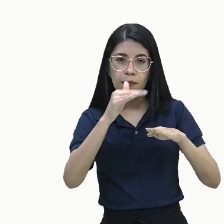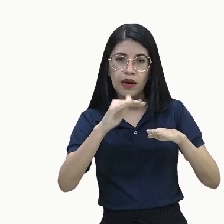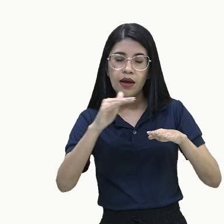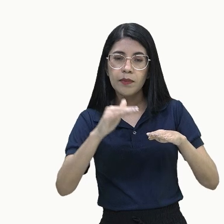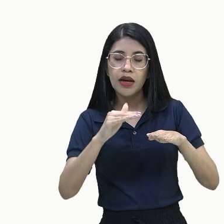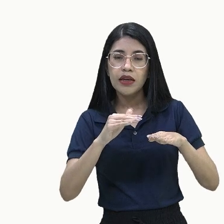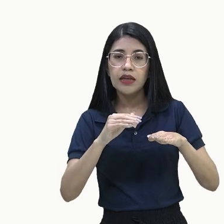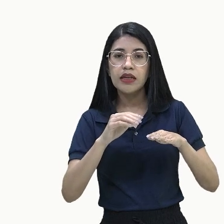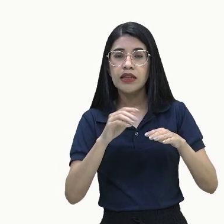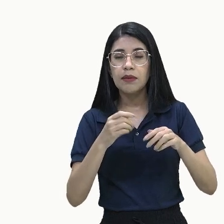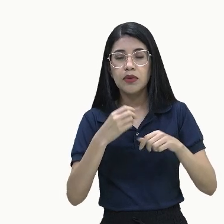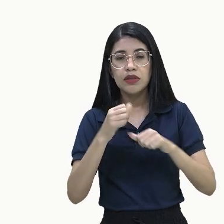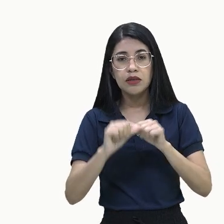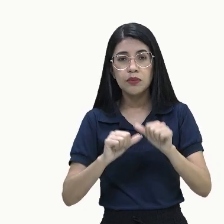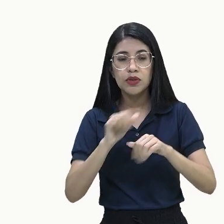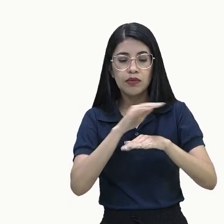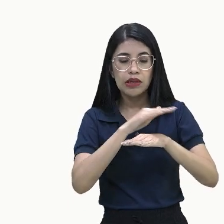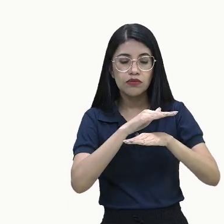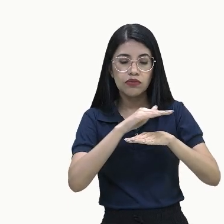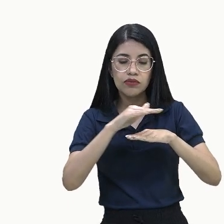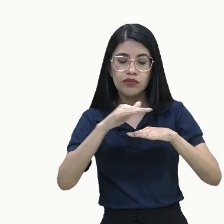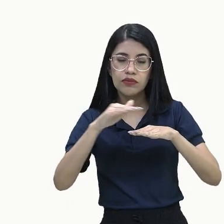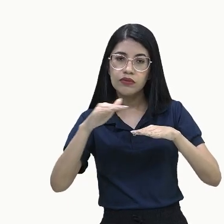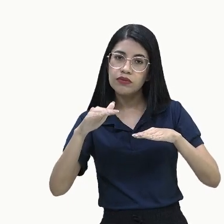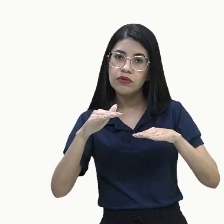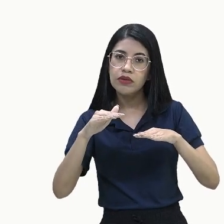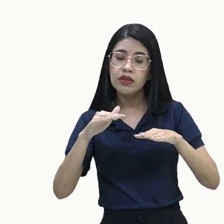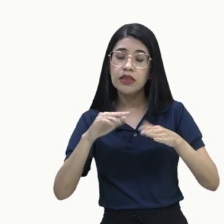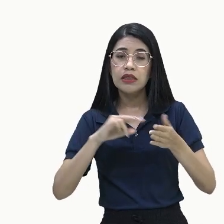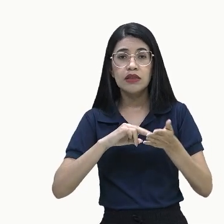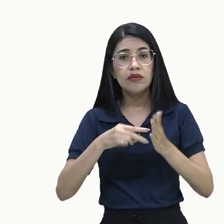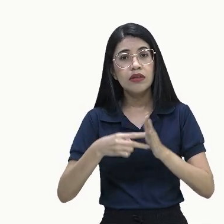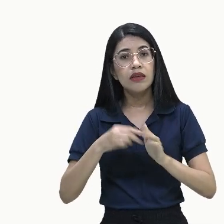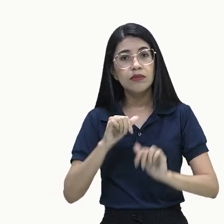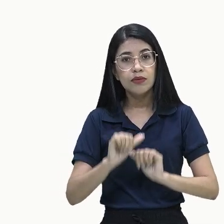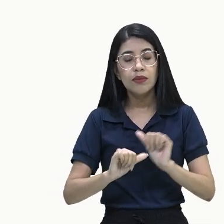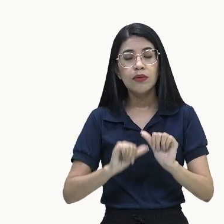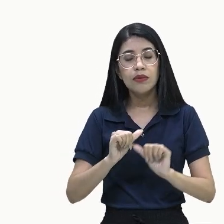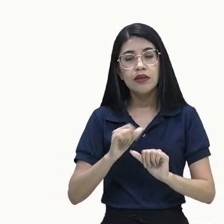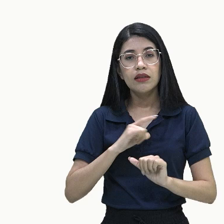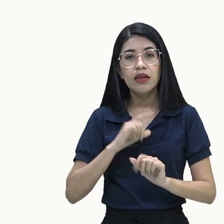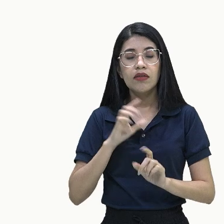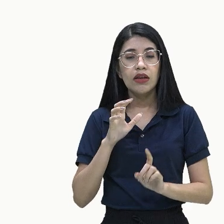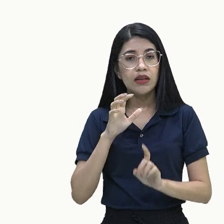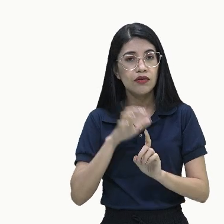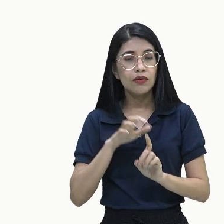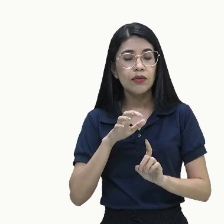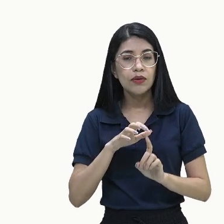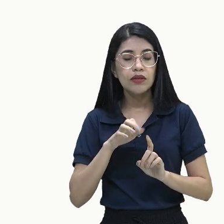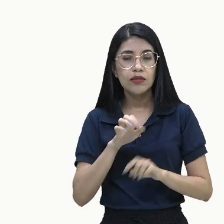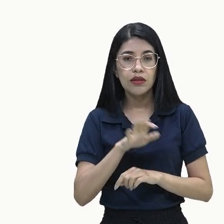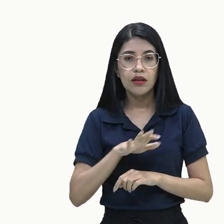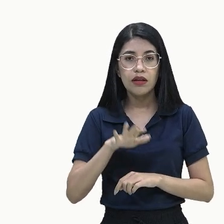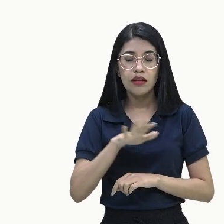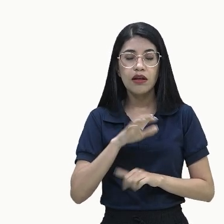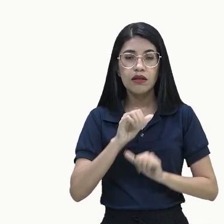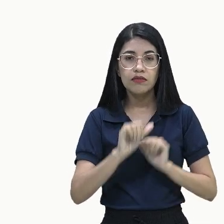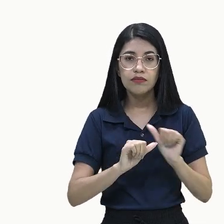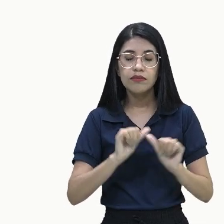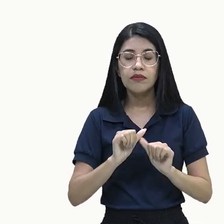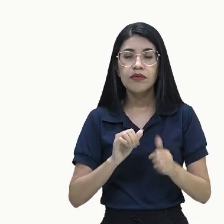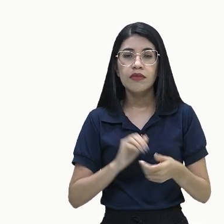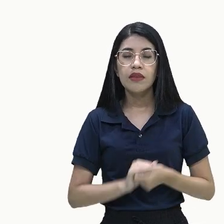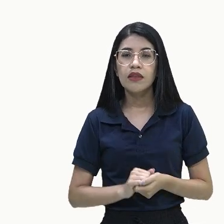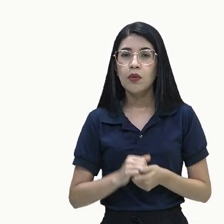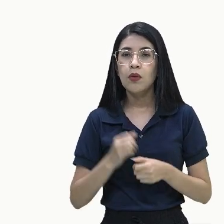aquela superfície plana, ou seja, ele modificou o relevo, né? Esse agente, sim, ele é capaz de modificar o relevo aí em pouco tempo,